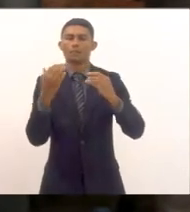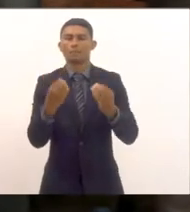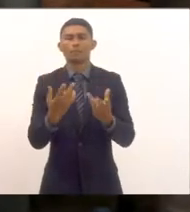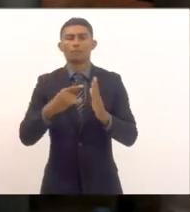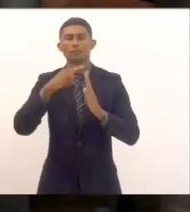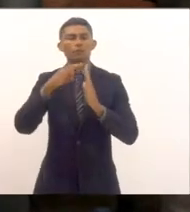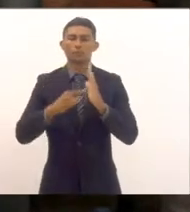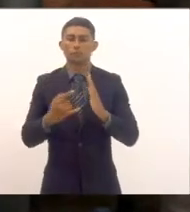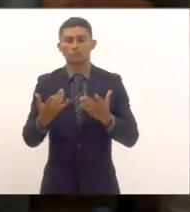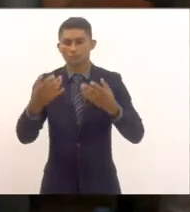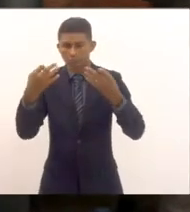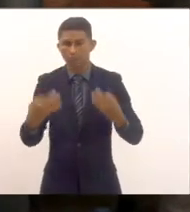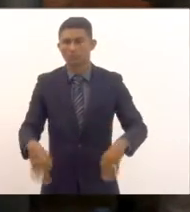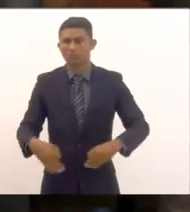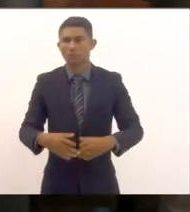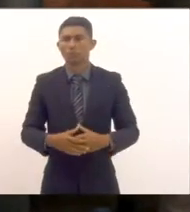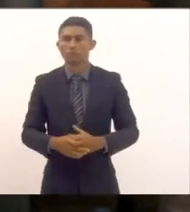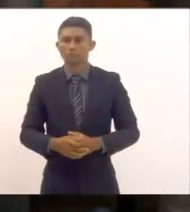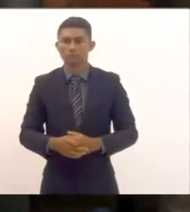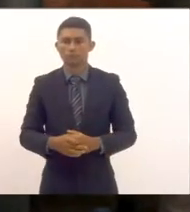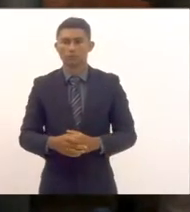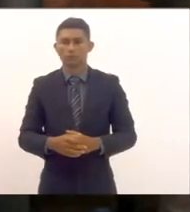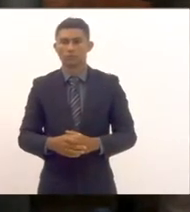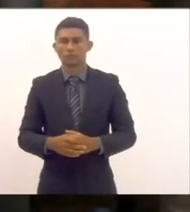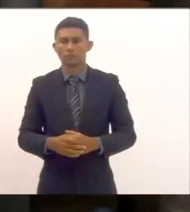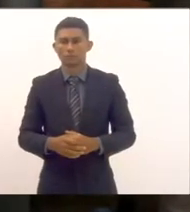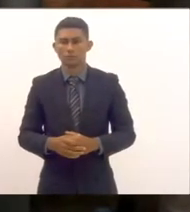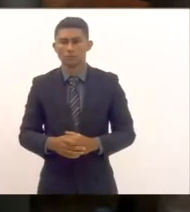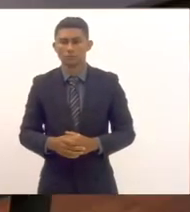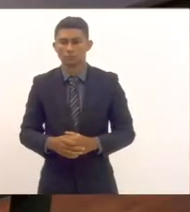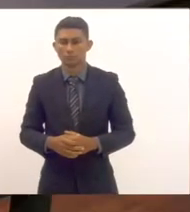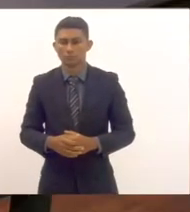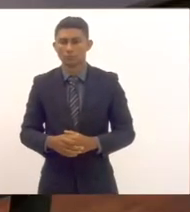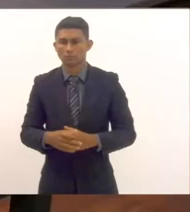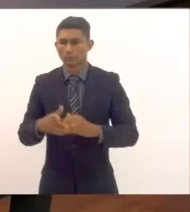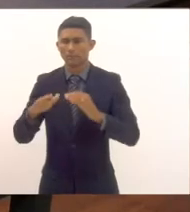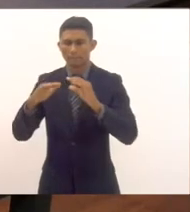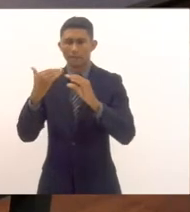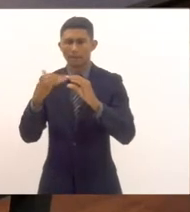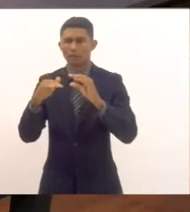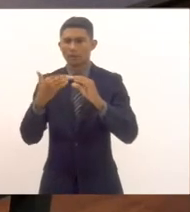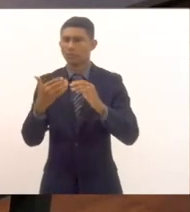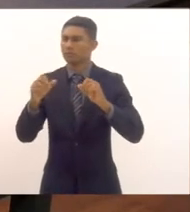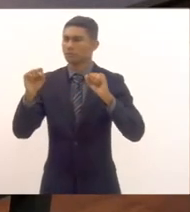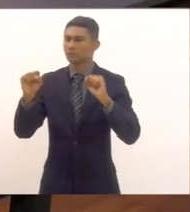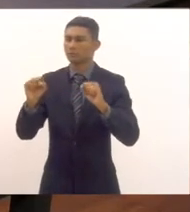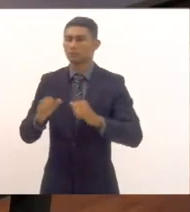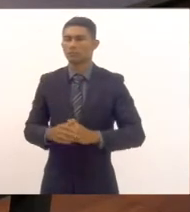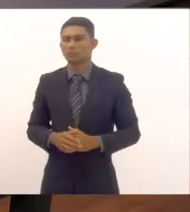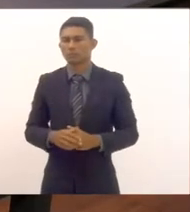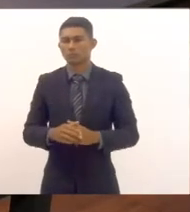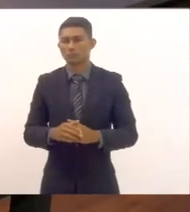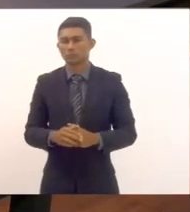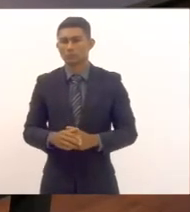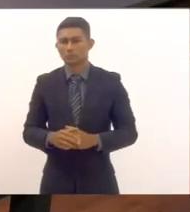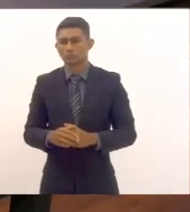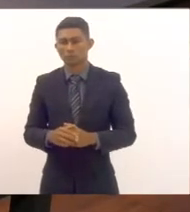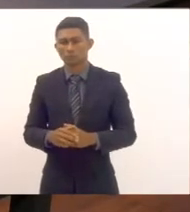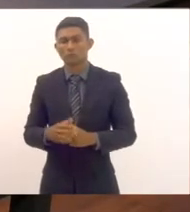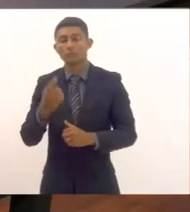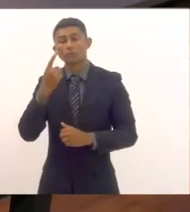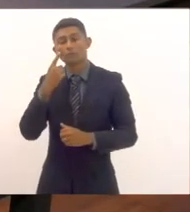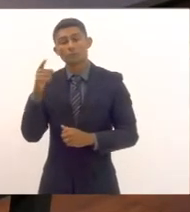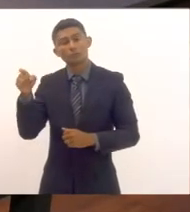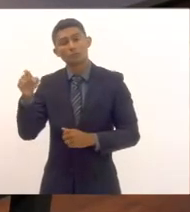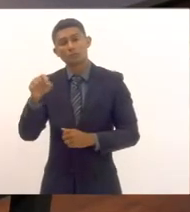documento que pode vir pelo aí depois abre Pode sim é só conversar